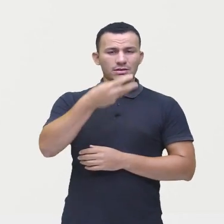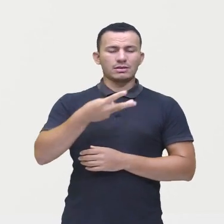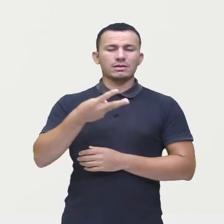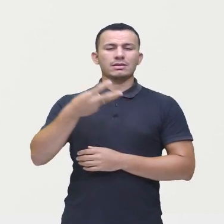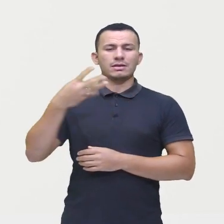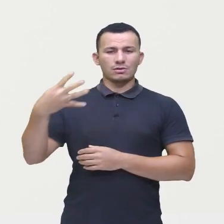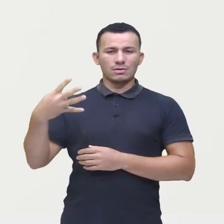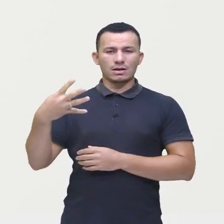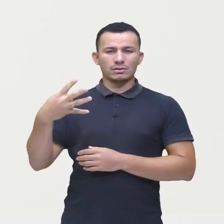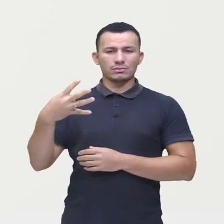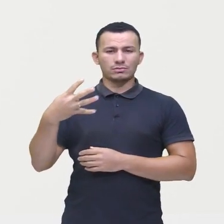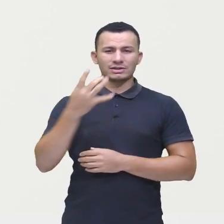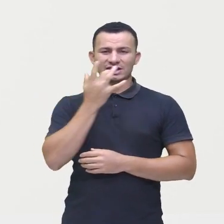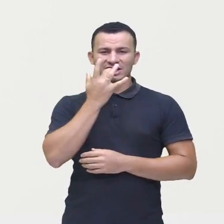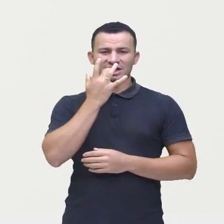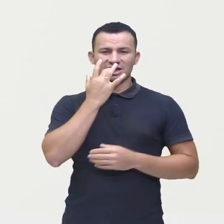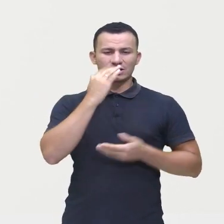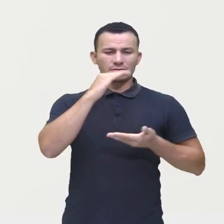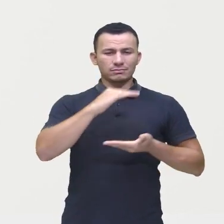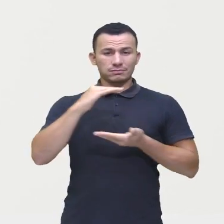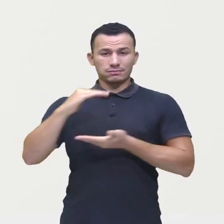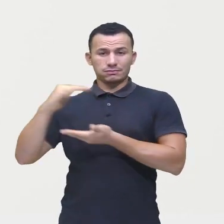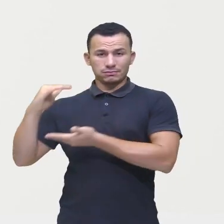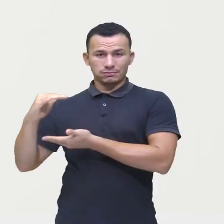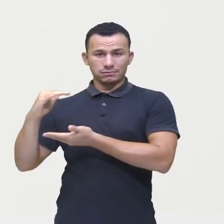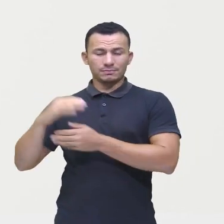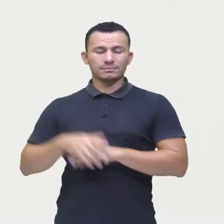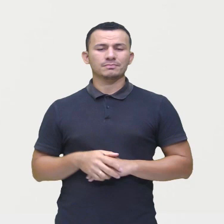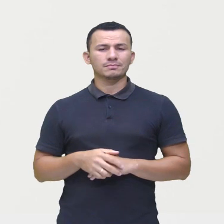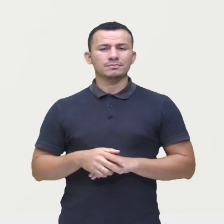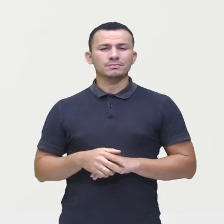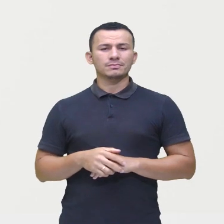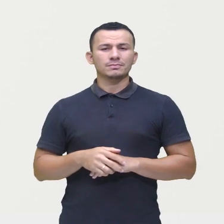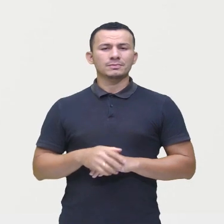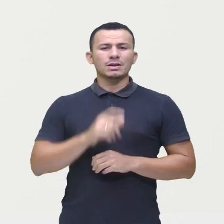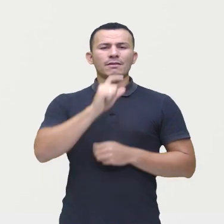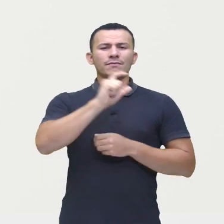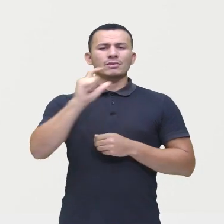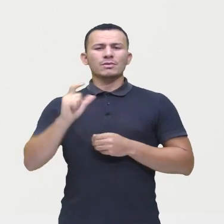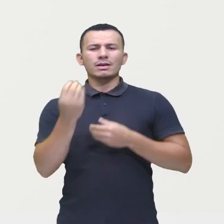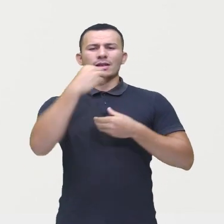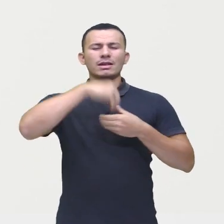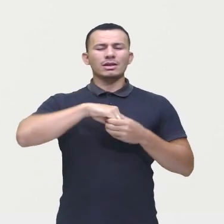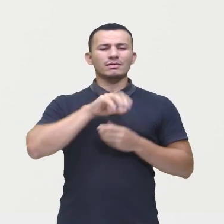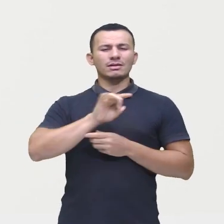134 pacotes. E cada pacote vem com quantas figurinhas? Vamos contar aí.